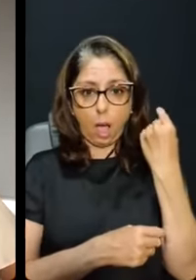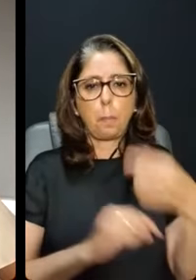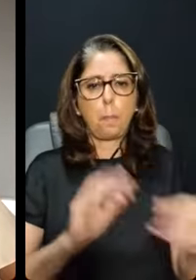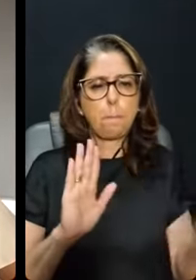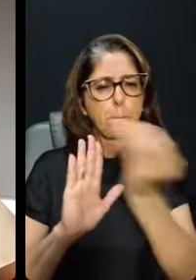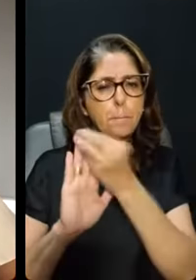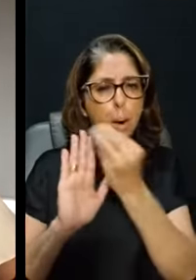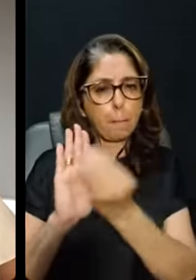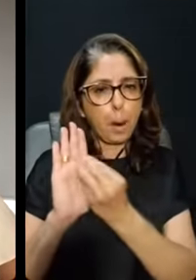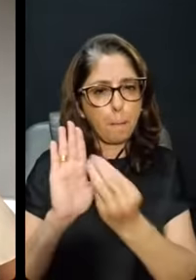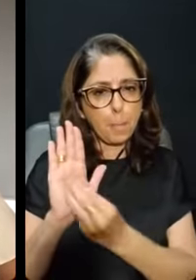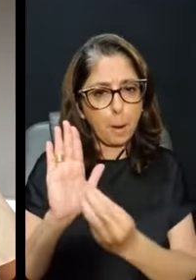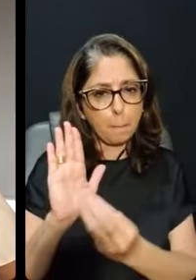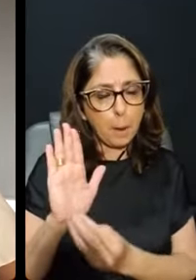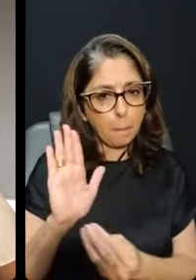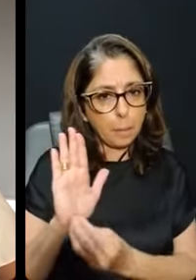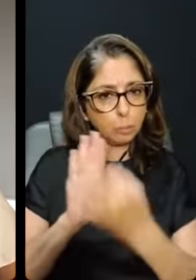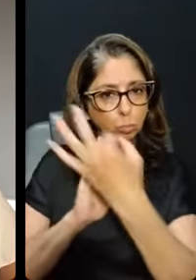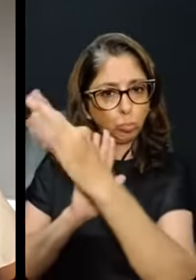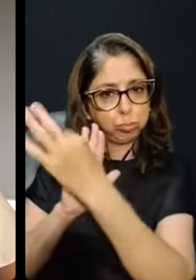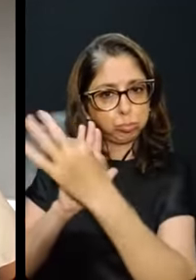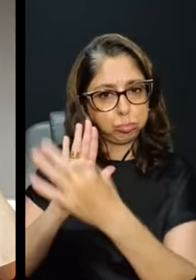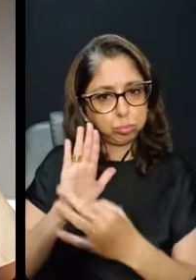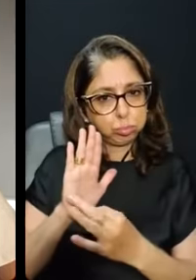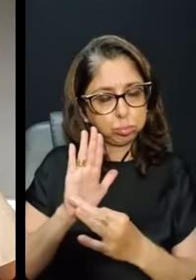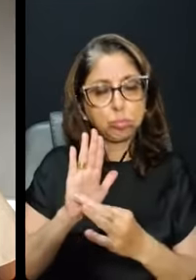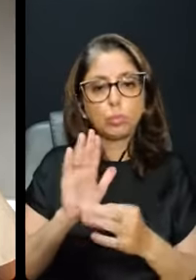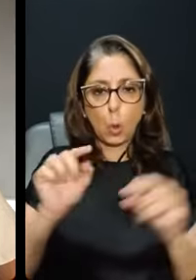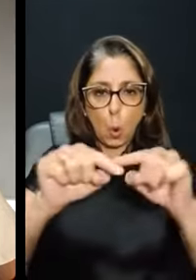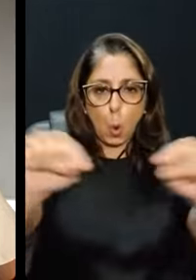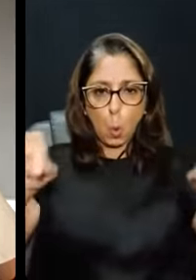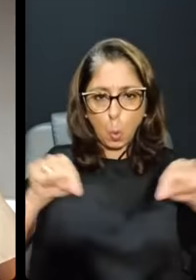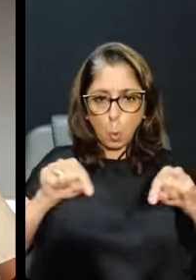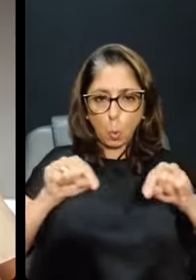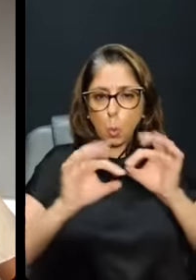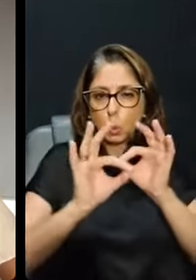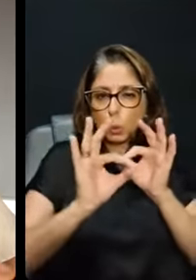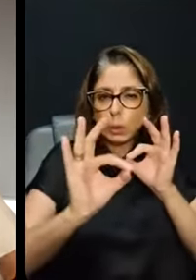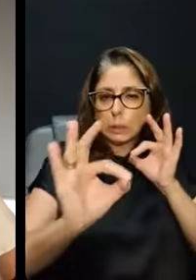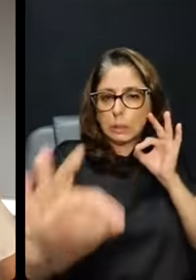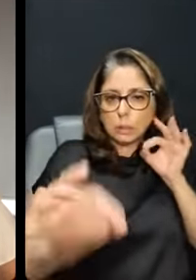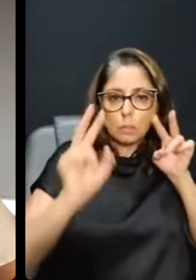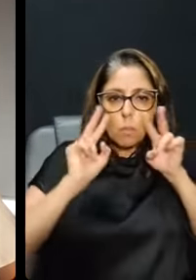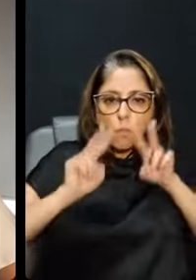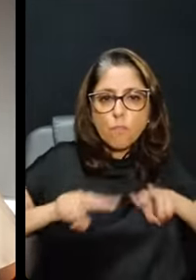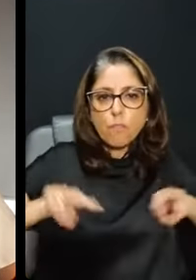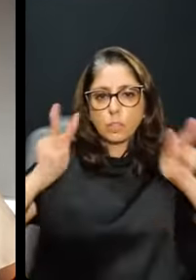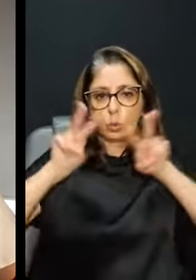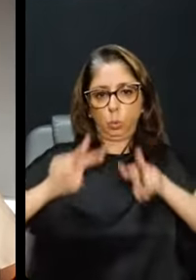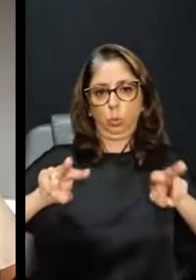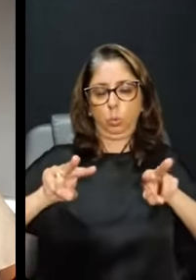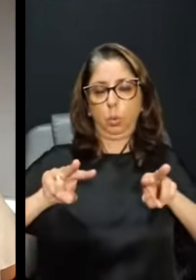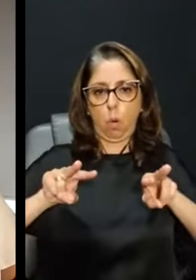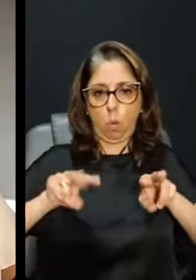colocado considerando o campo de visão de uma pessoa sentada em cadeira de rodas e uma na frente em